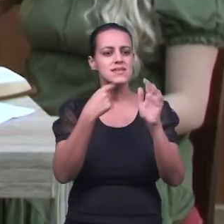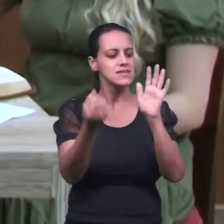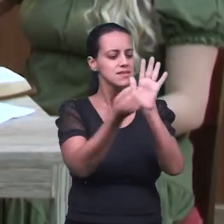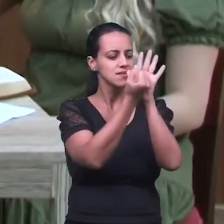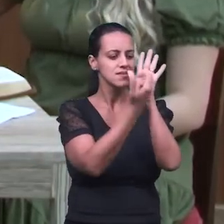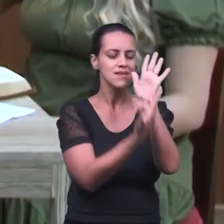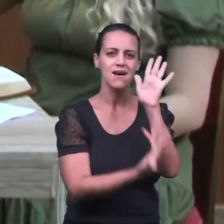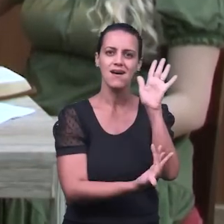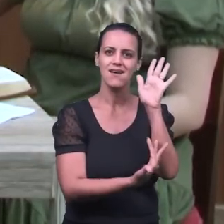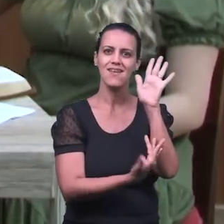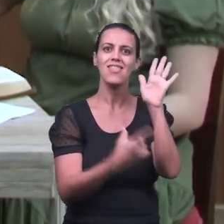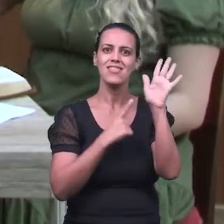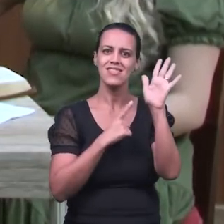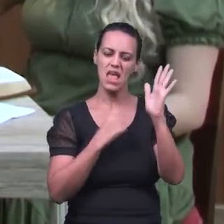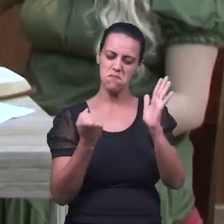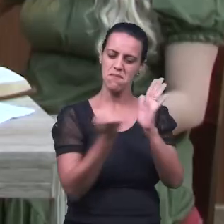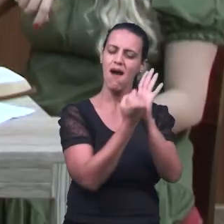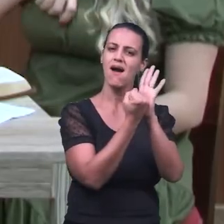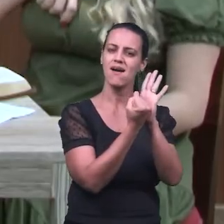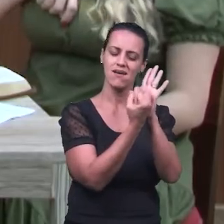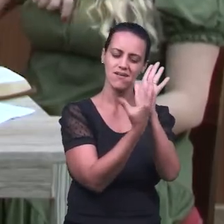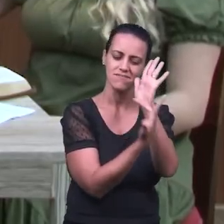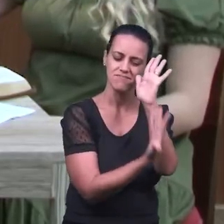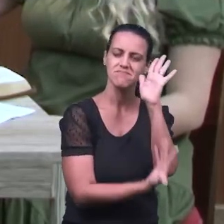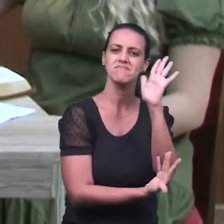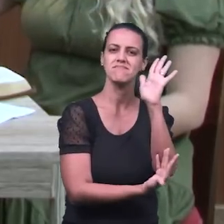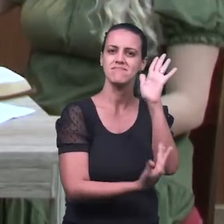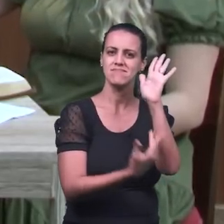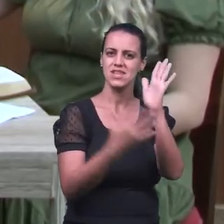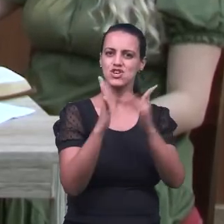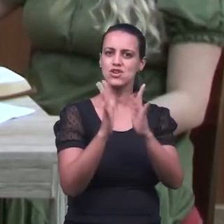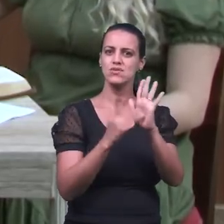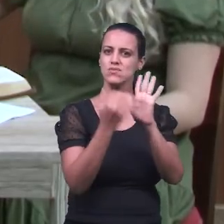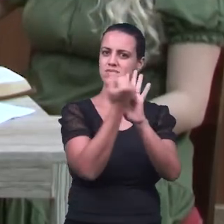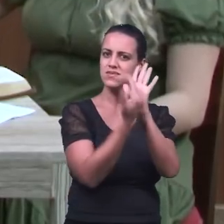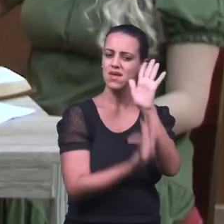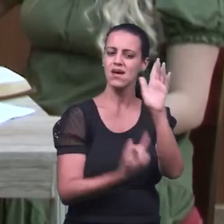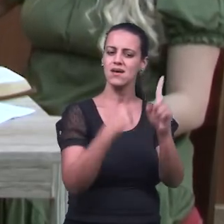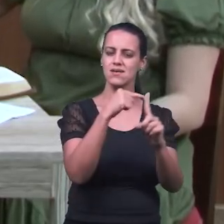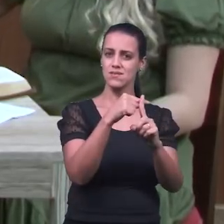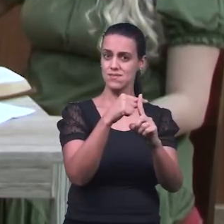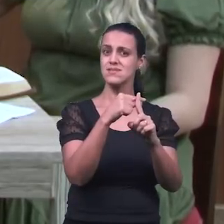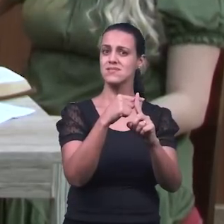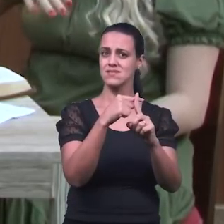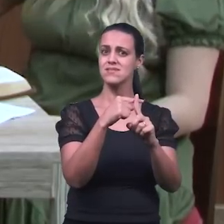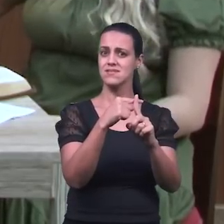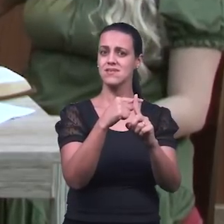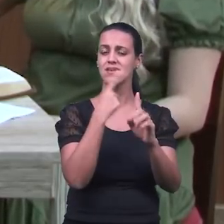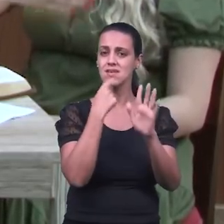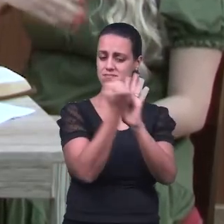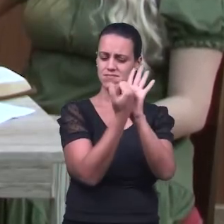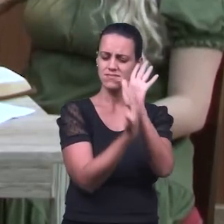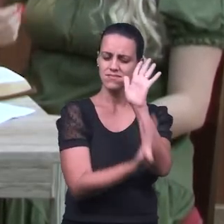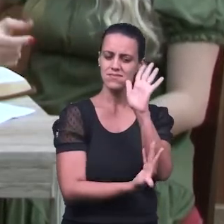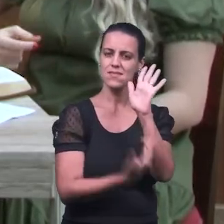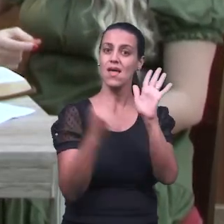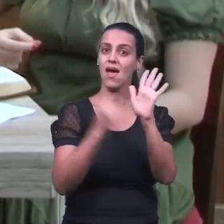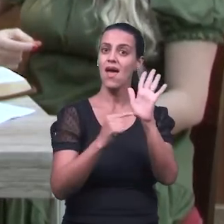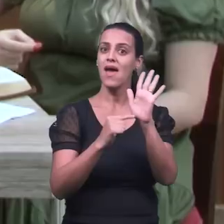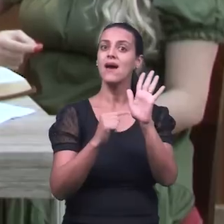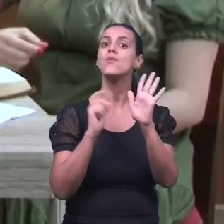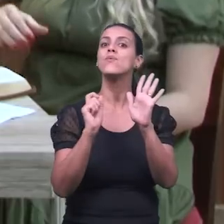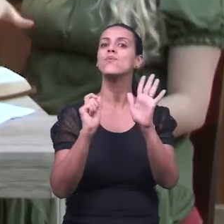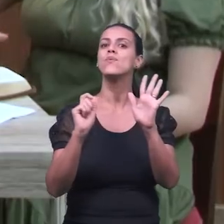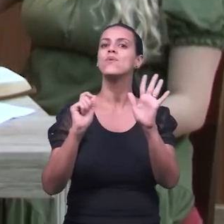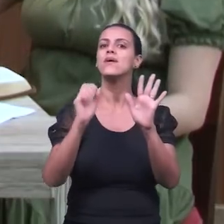como servos, a gente tem uma marca, que é o sangue que foi derramado ali na cruz, como a Ana Beatriz falou, e esse sangue derramado faz alusão ao Espírito